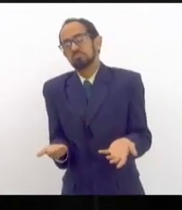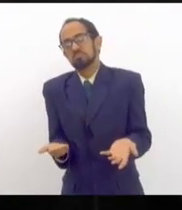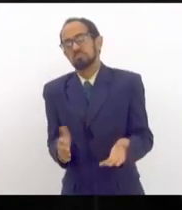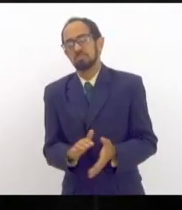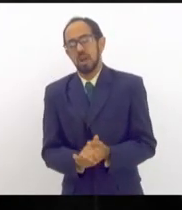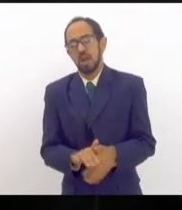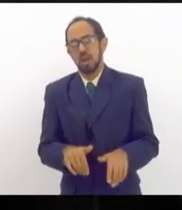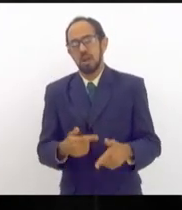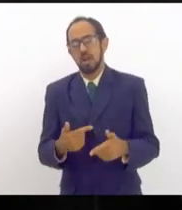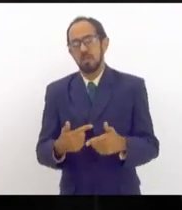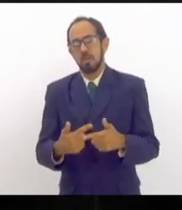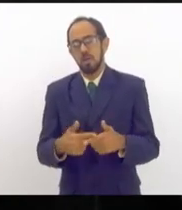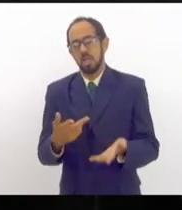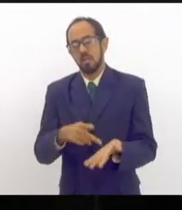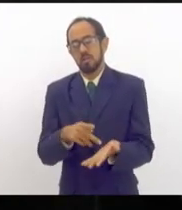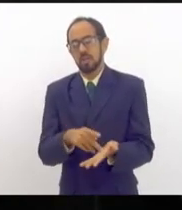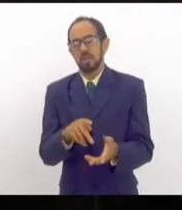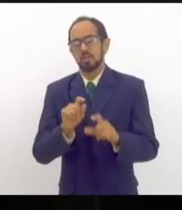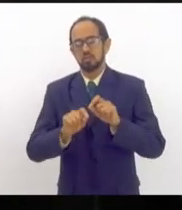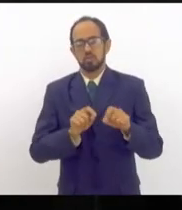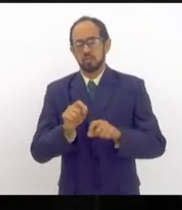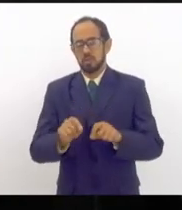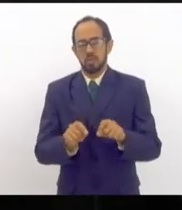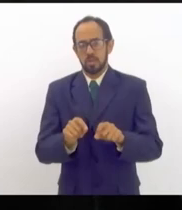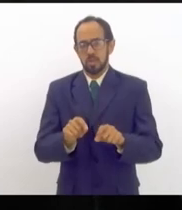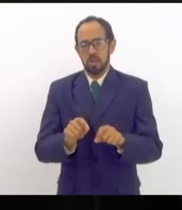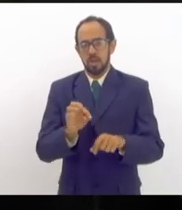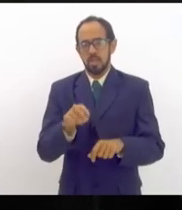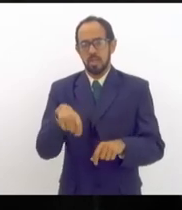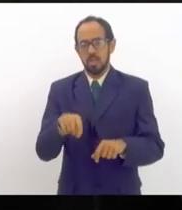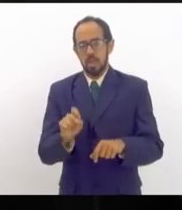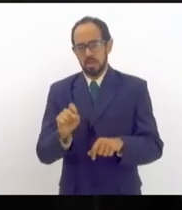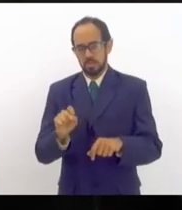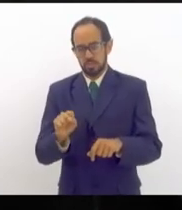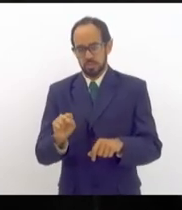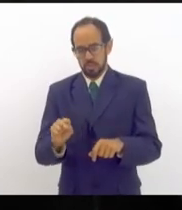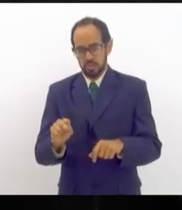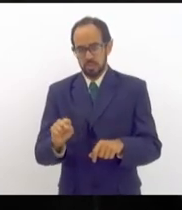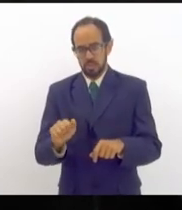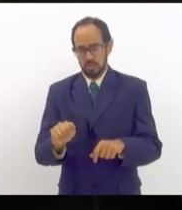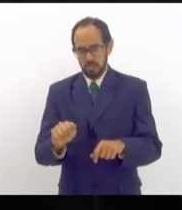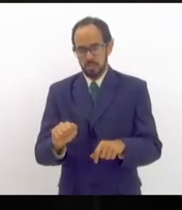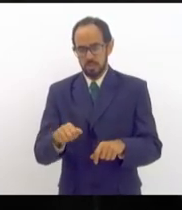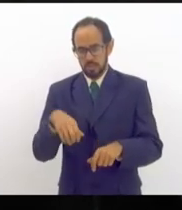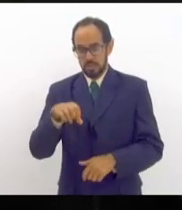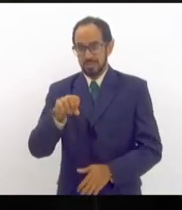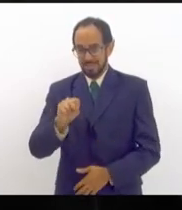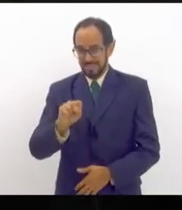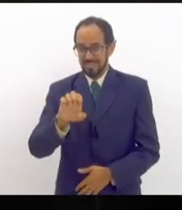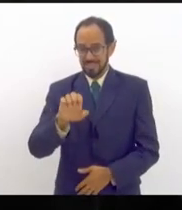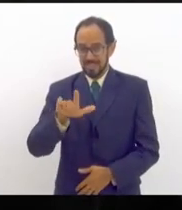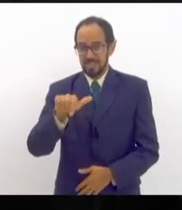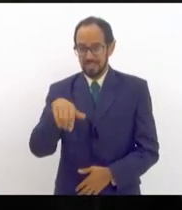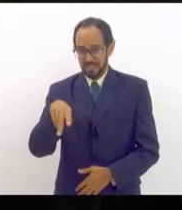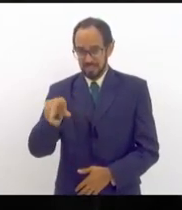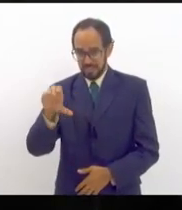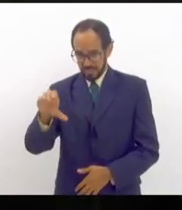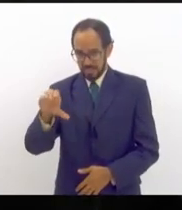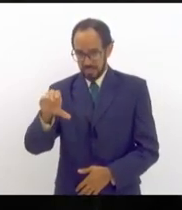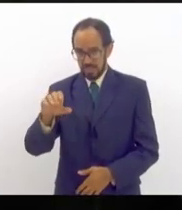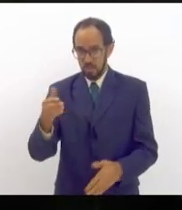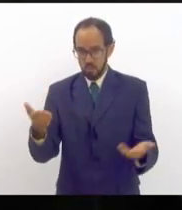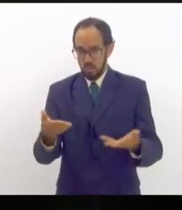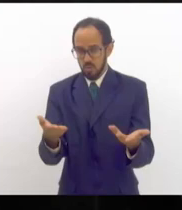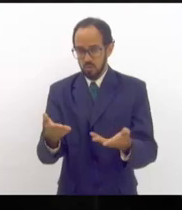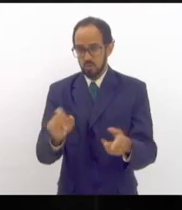Então na verdade a taxa SELIC ela tá servindo hoje